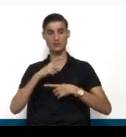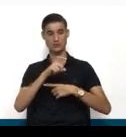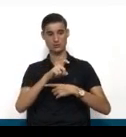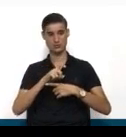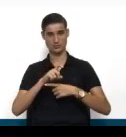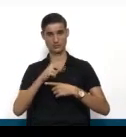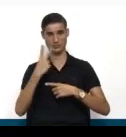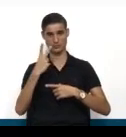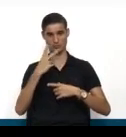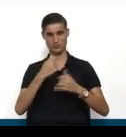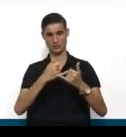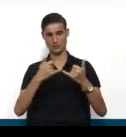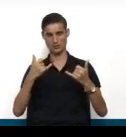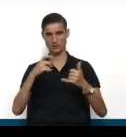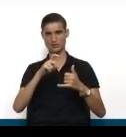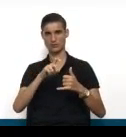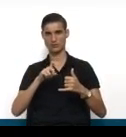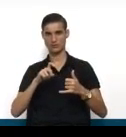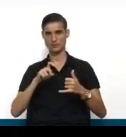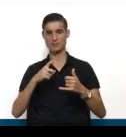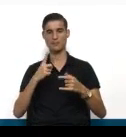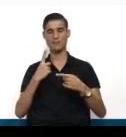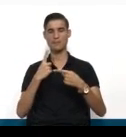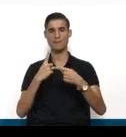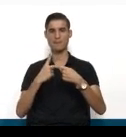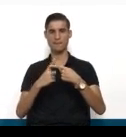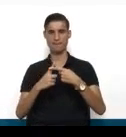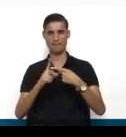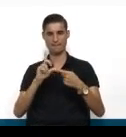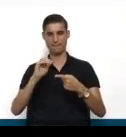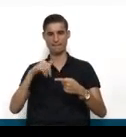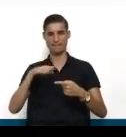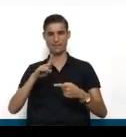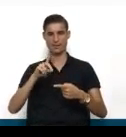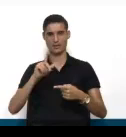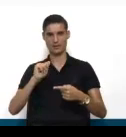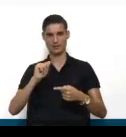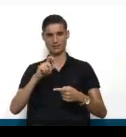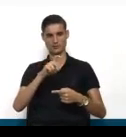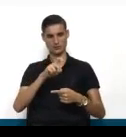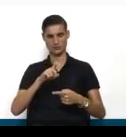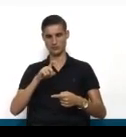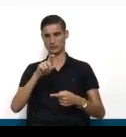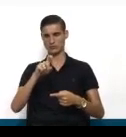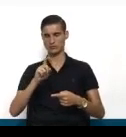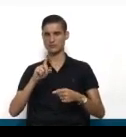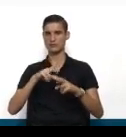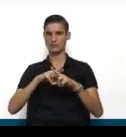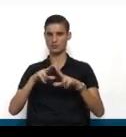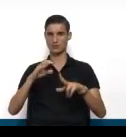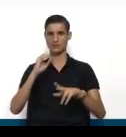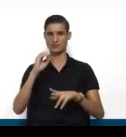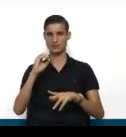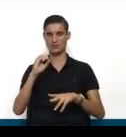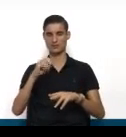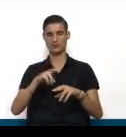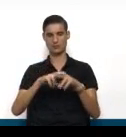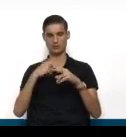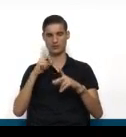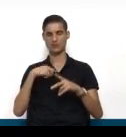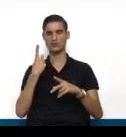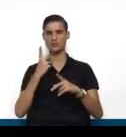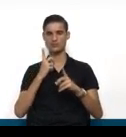x, duas linhas de x, mais lambda de x igual a zero. Então, essa é a